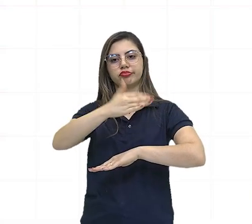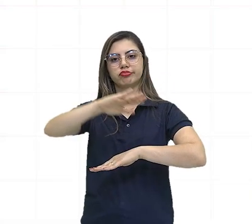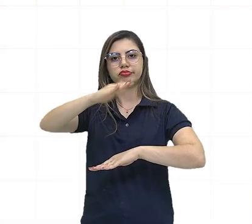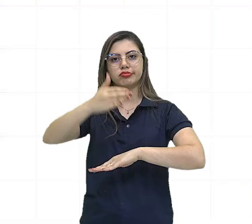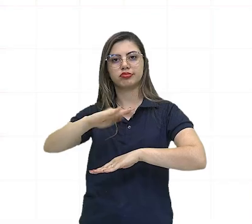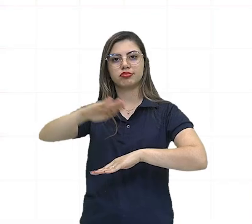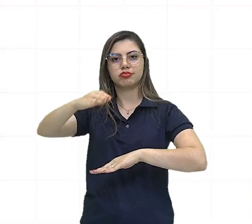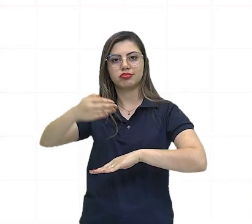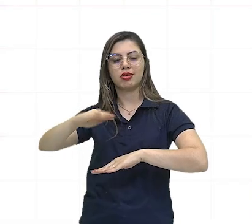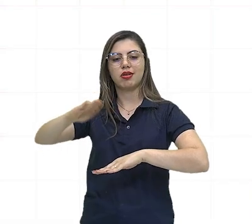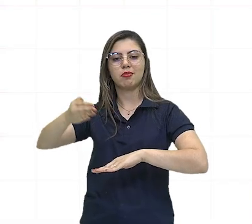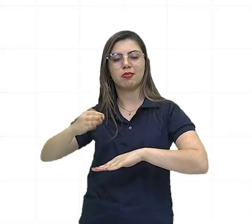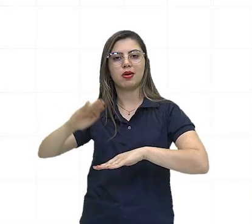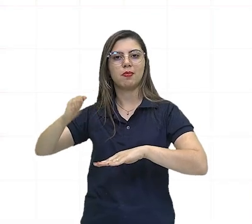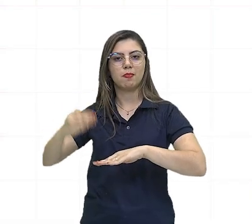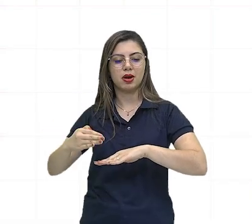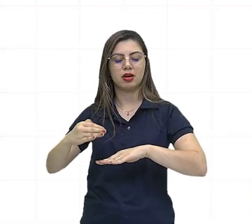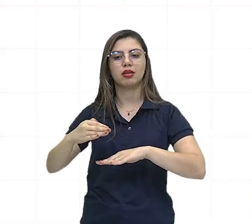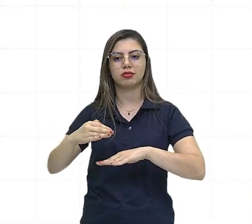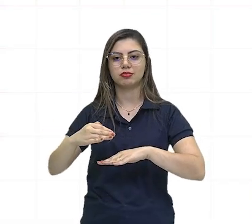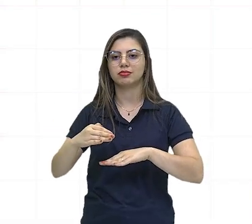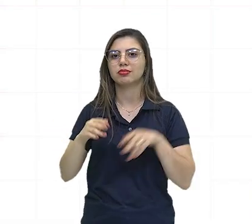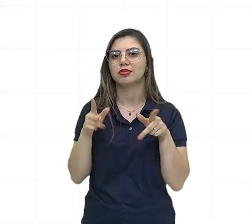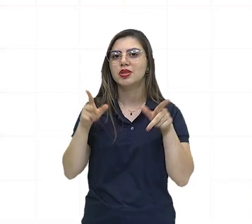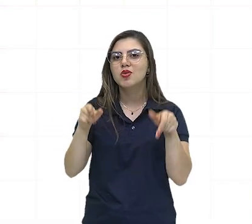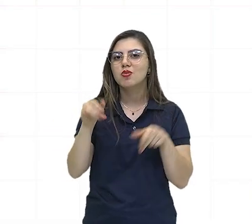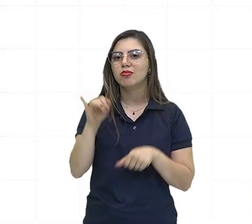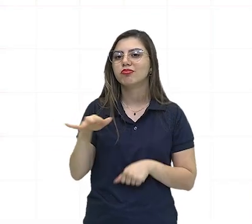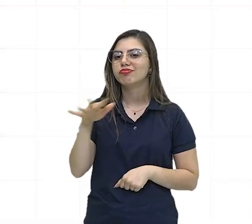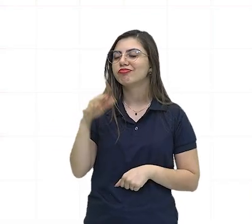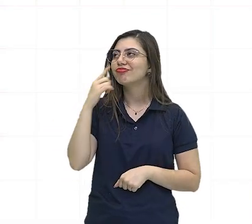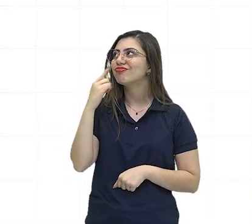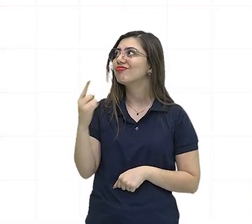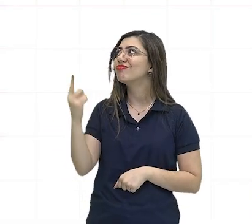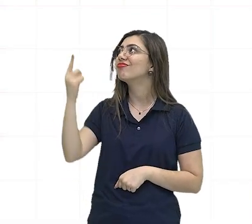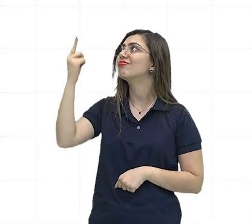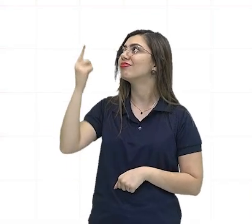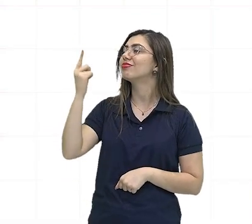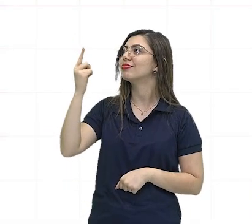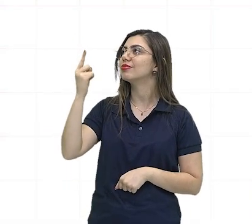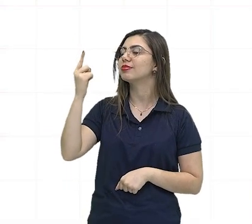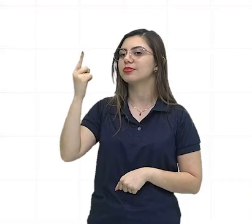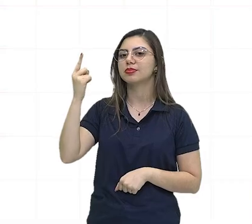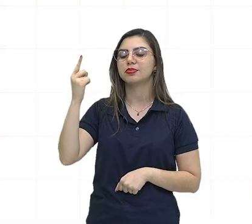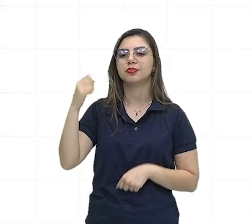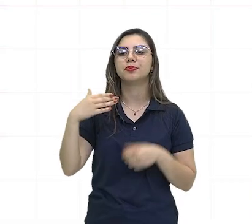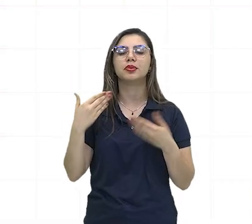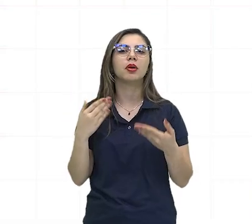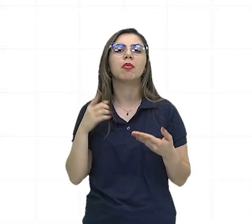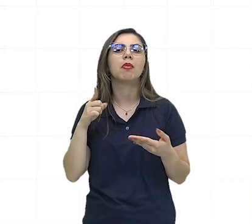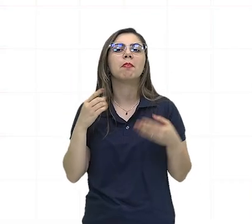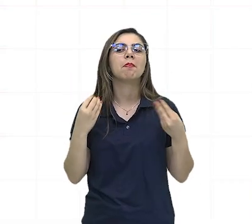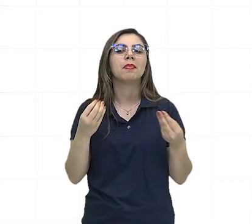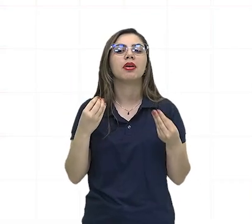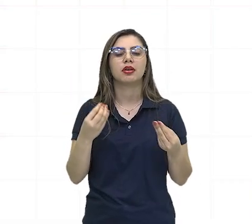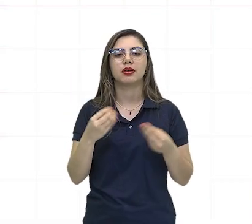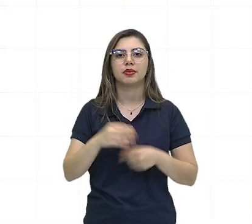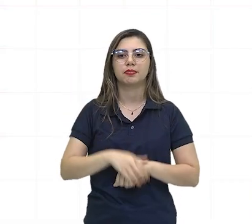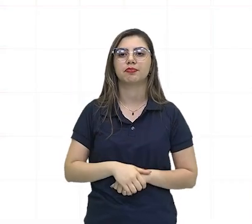ou curvas de nível, que são esses degraus, né, que são feitos para evitar